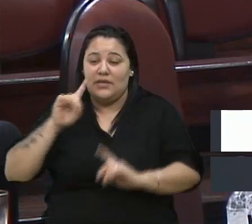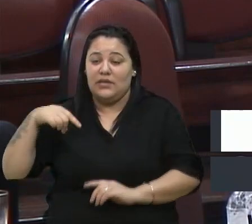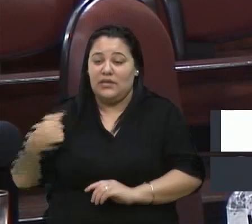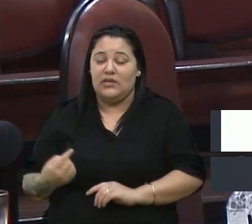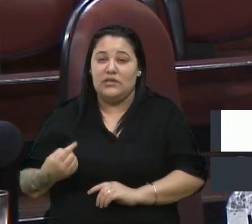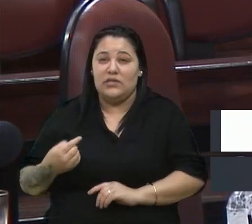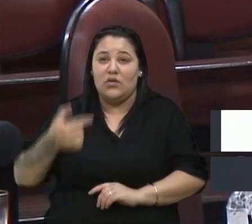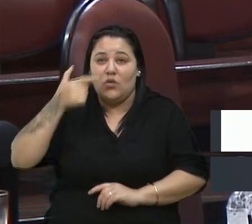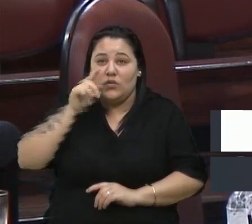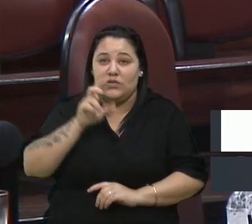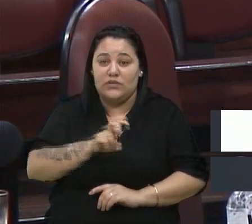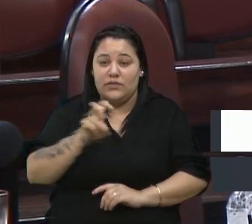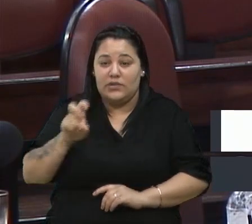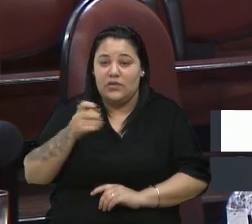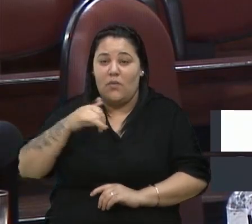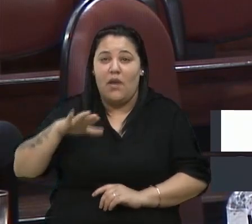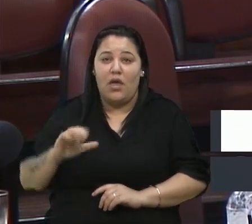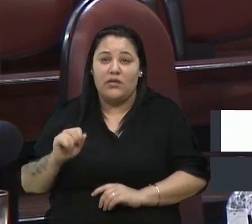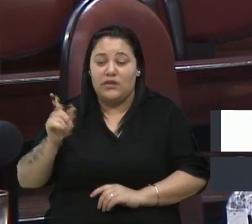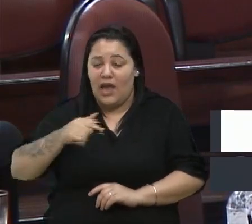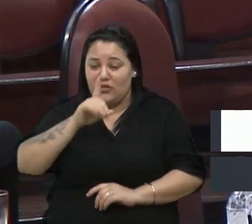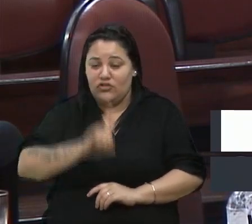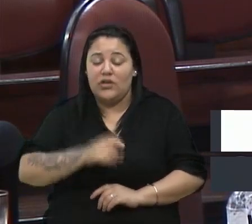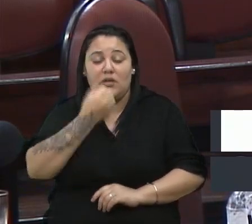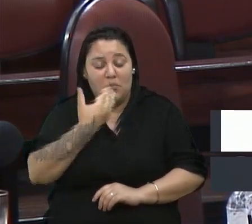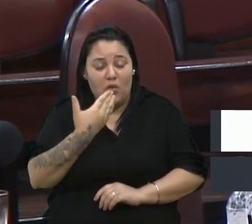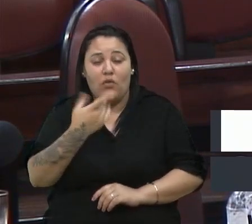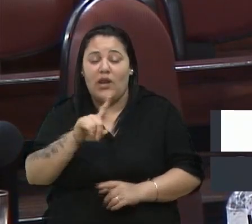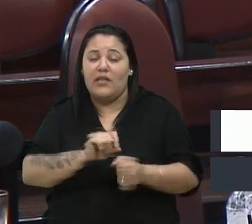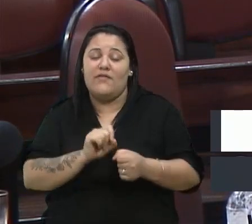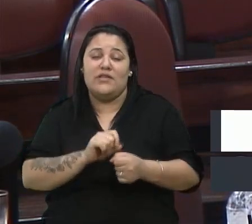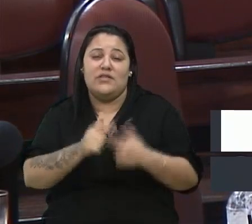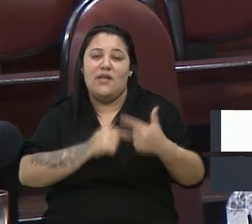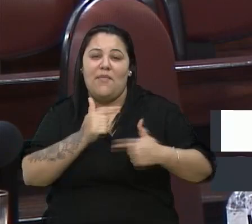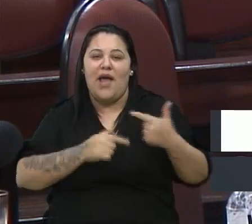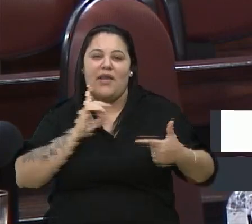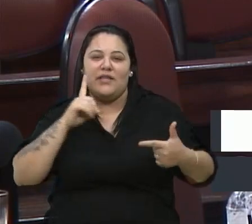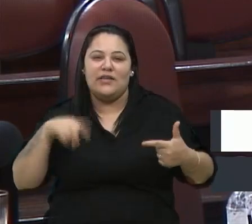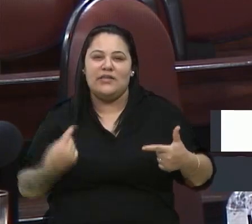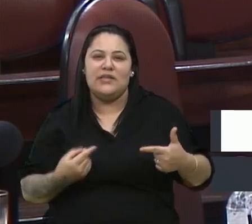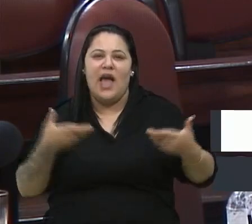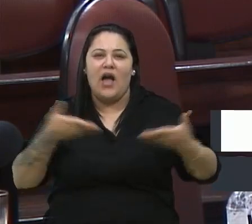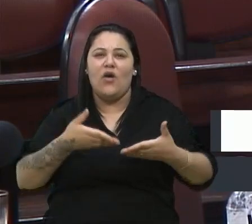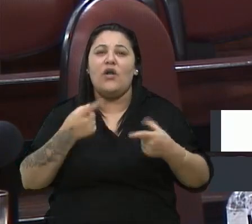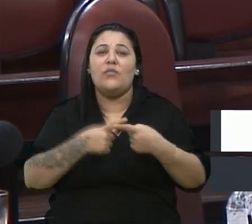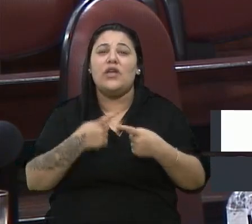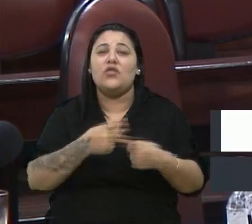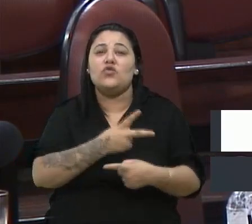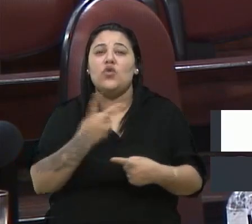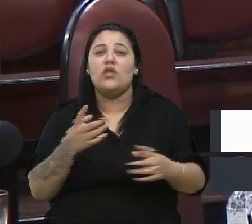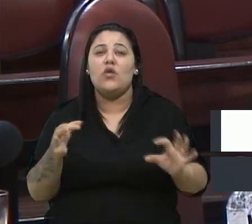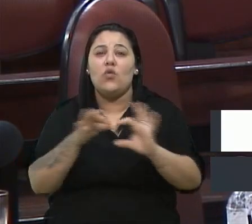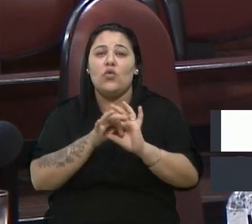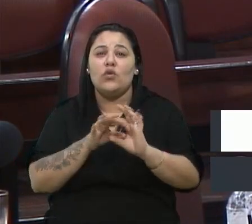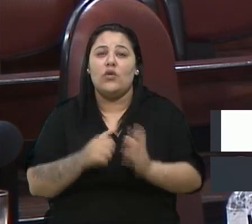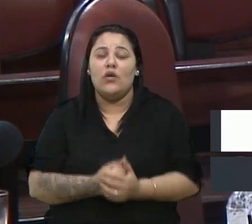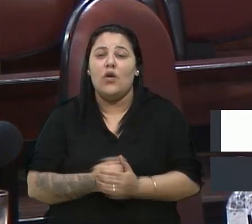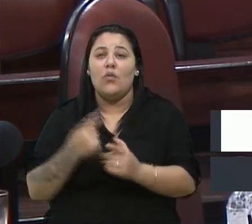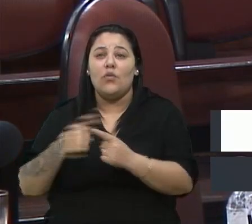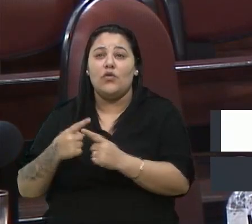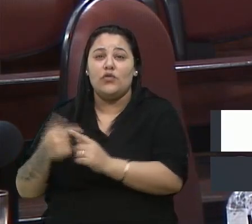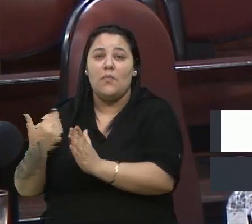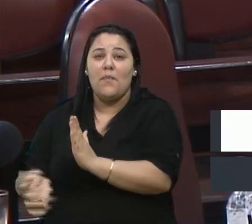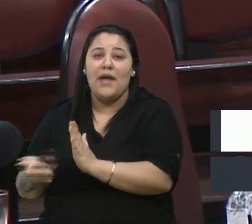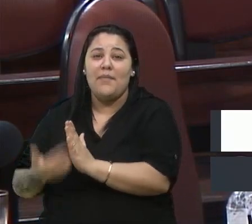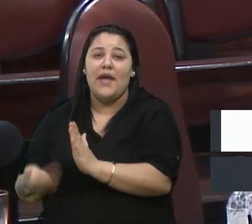habilitar. É de direito, que bom que ela está fazendo isso. Agora, por que os dois não se unem? Porque o outro só fica perdendo tempo batendo no